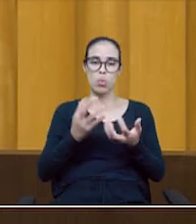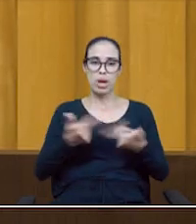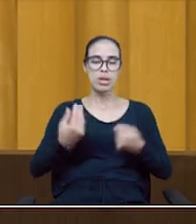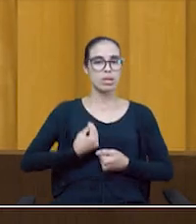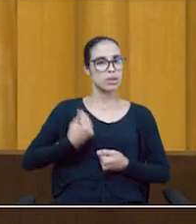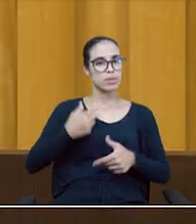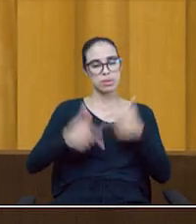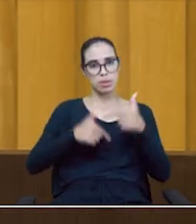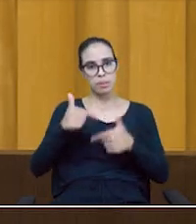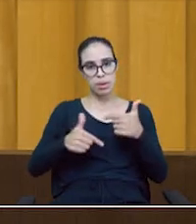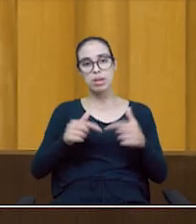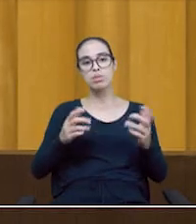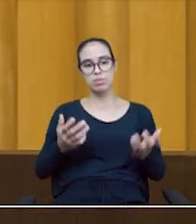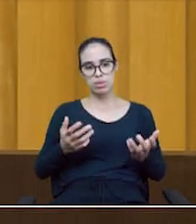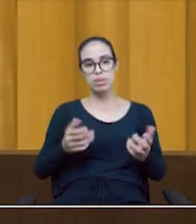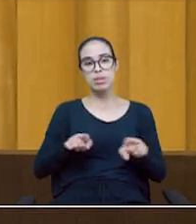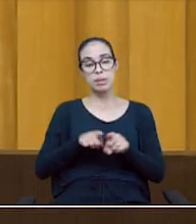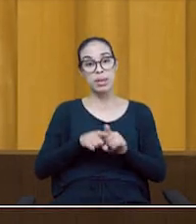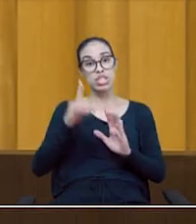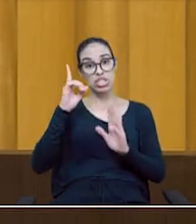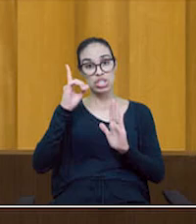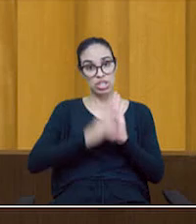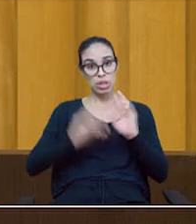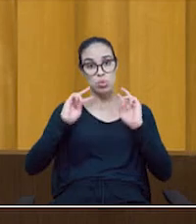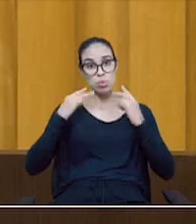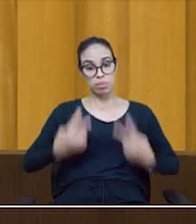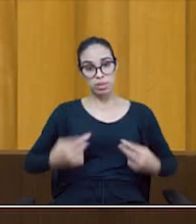com a centralidade do direito humano ao trabalho decente,